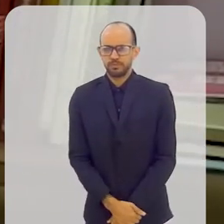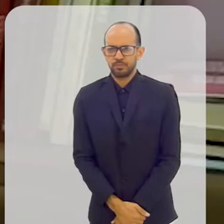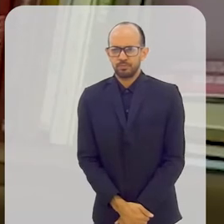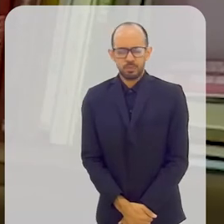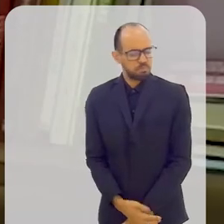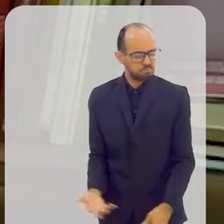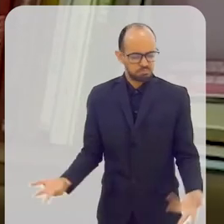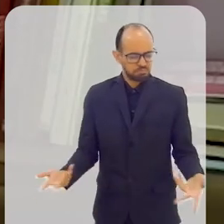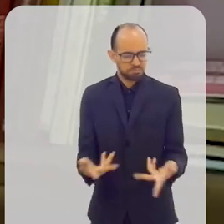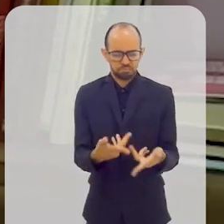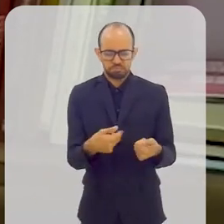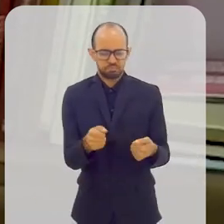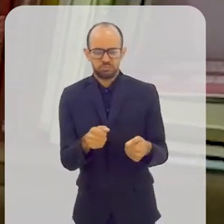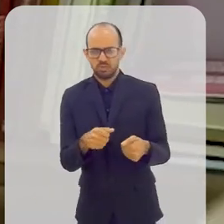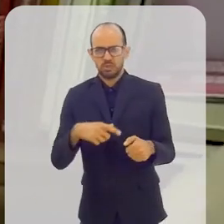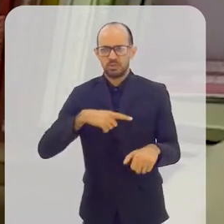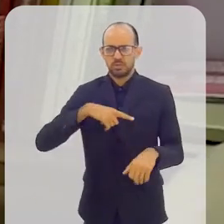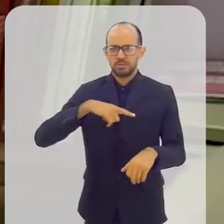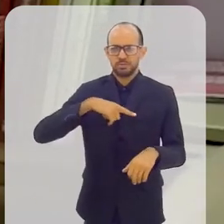É surpreendente.